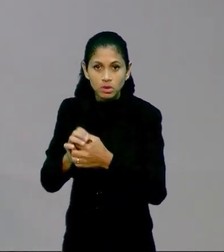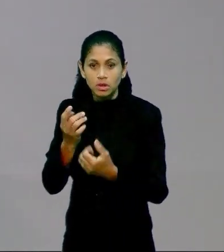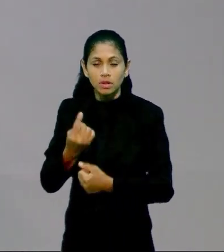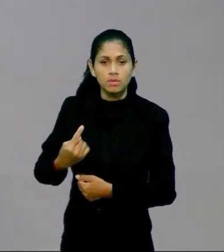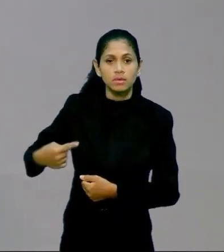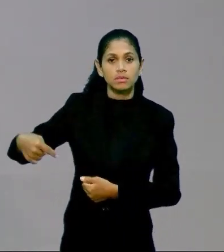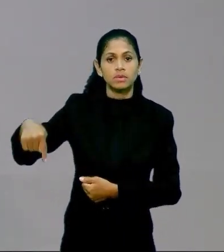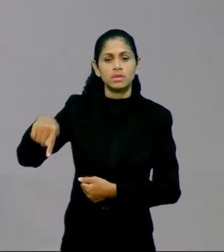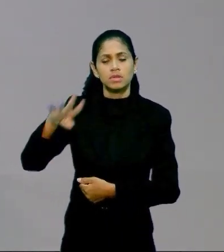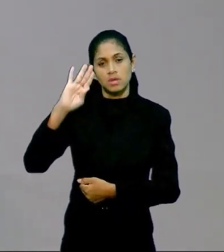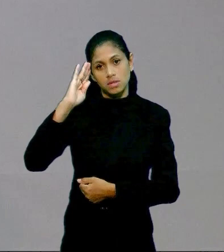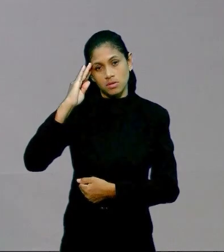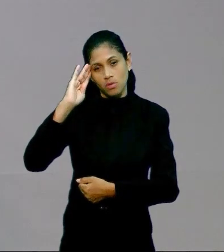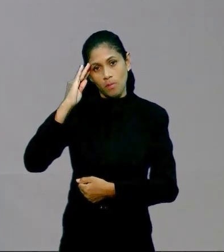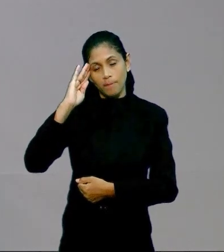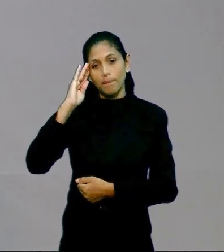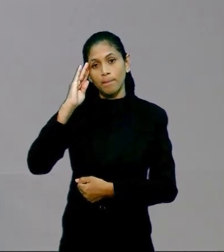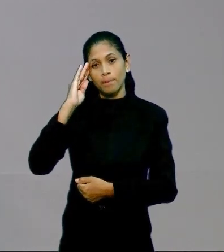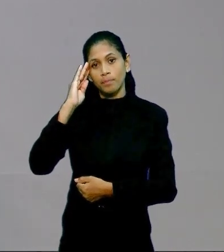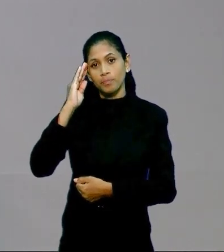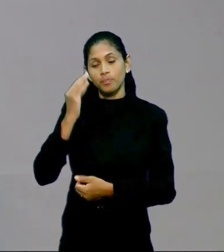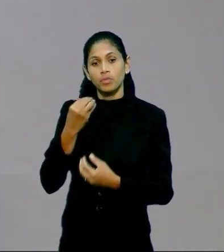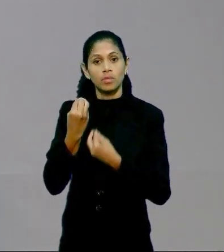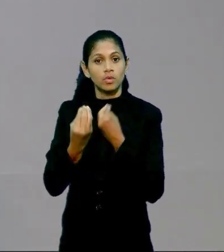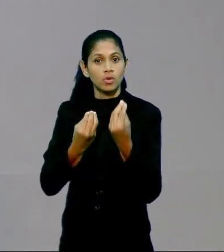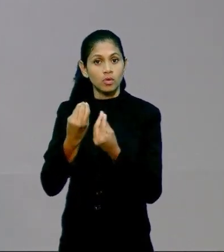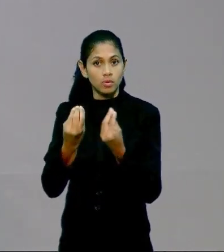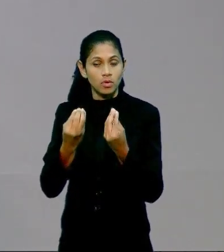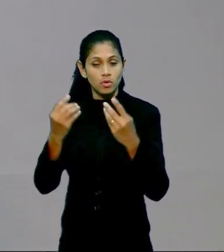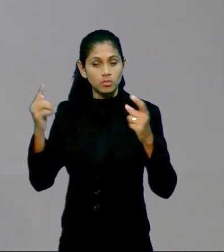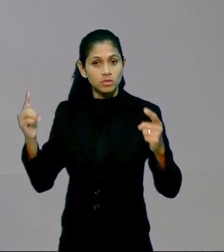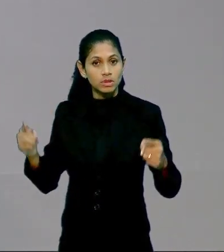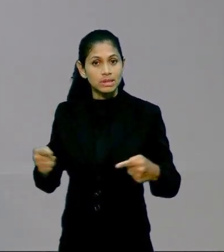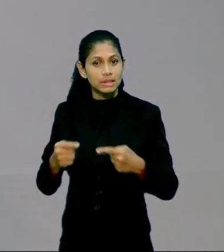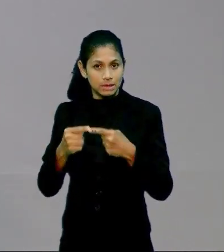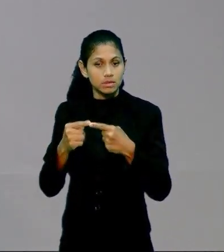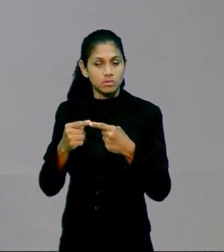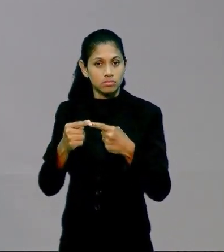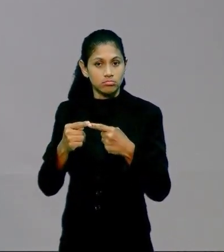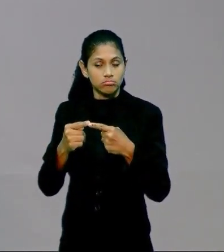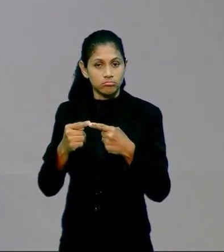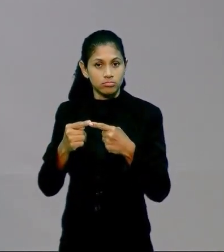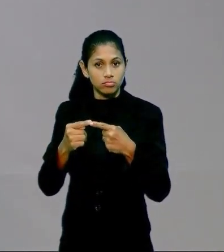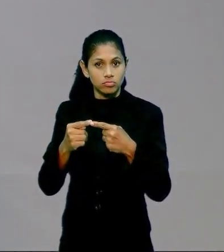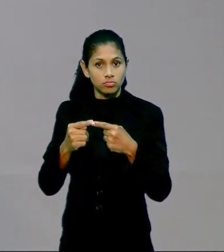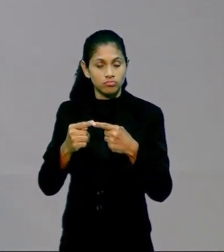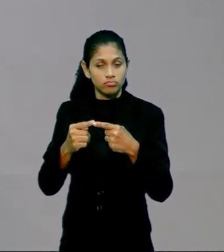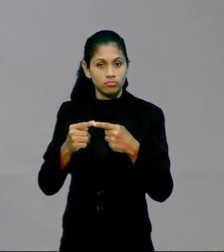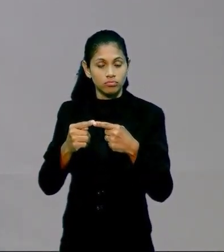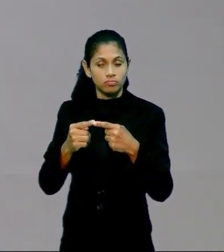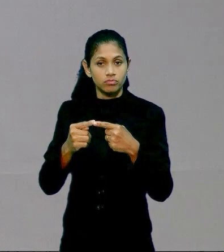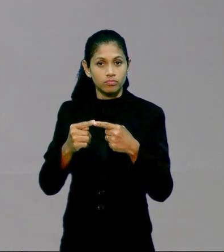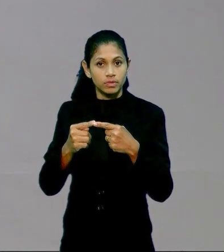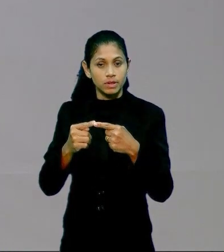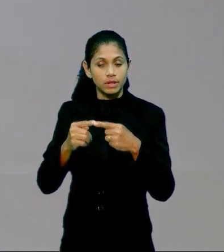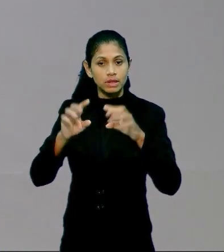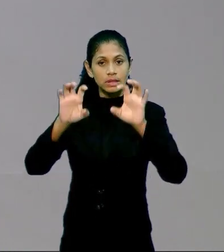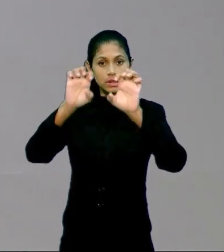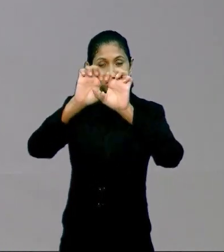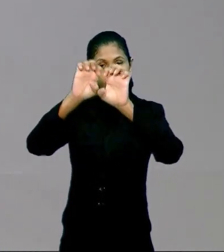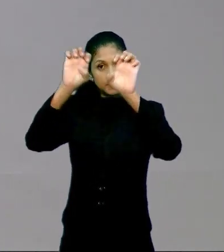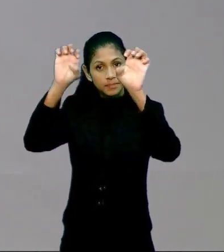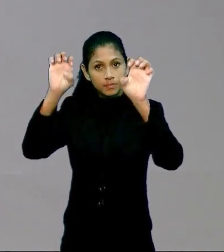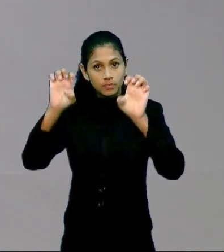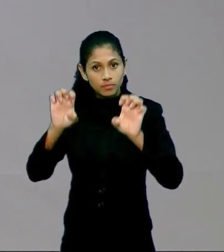para vocês compreenderem como é que essas ligações vão ser estruturadas. Alguns átomos,